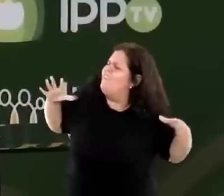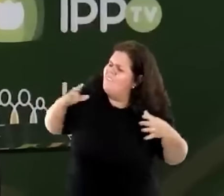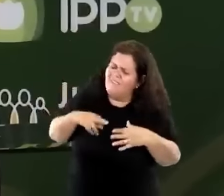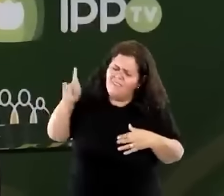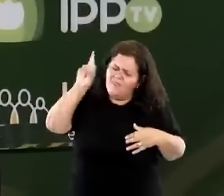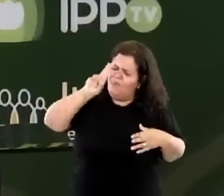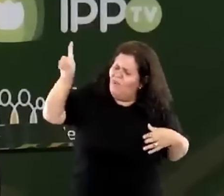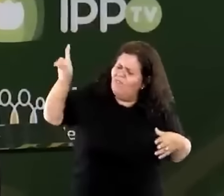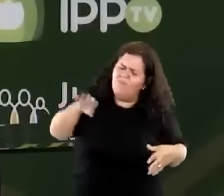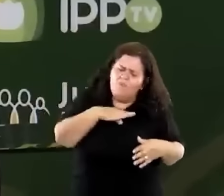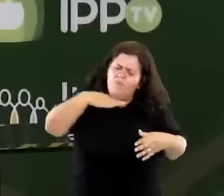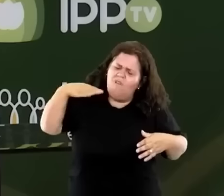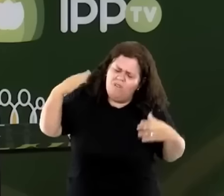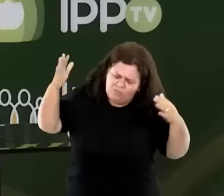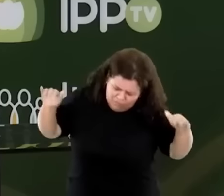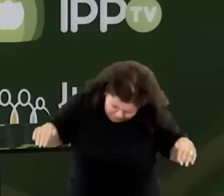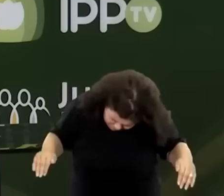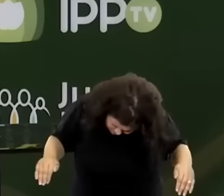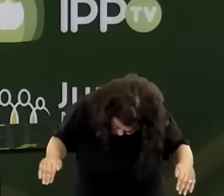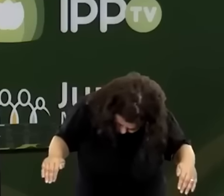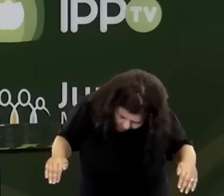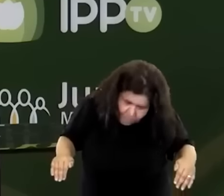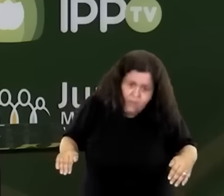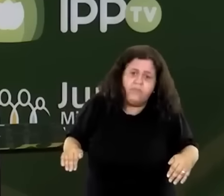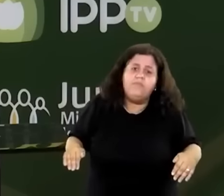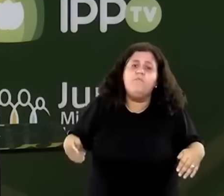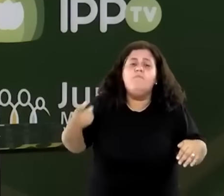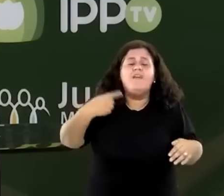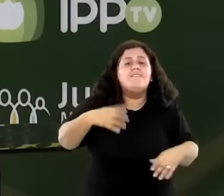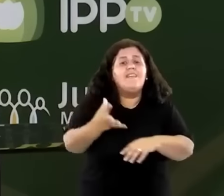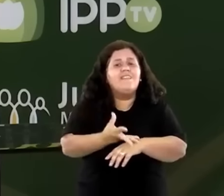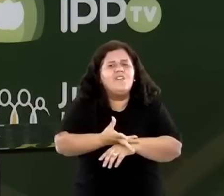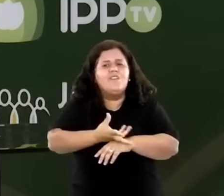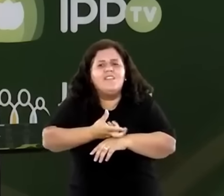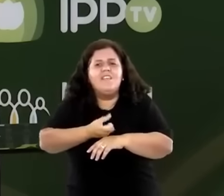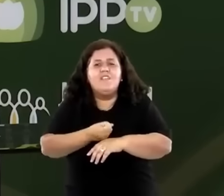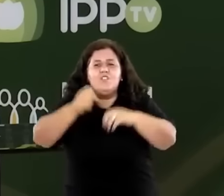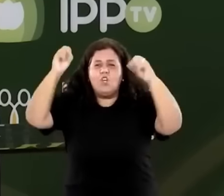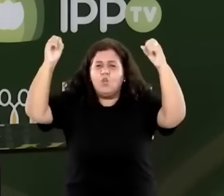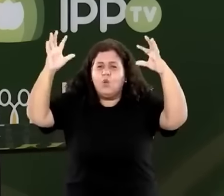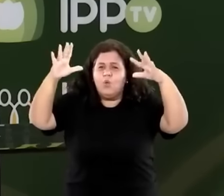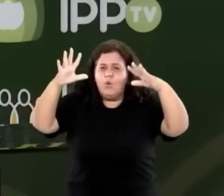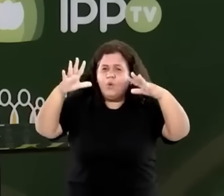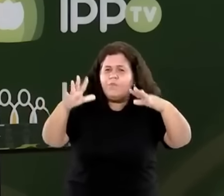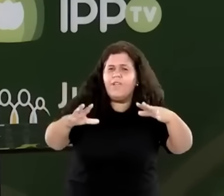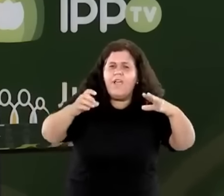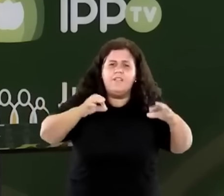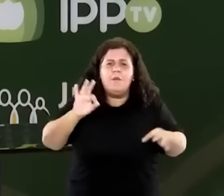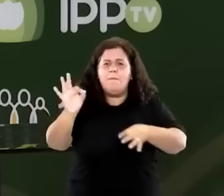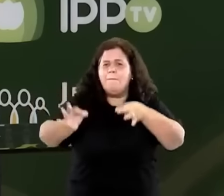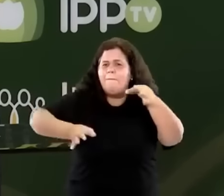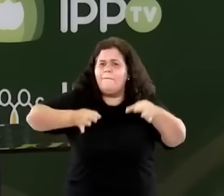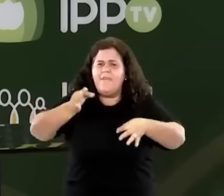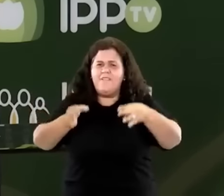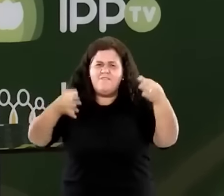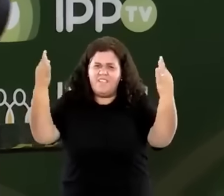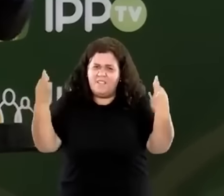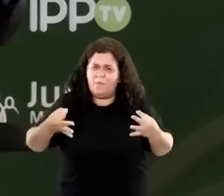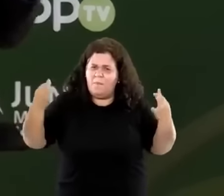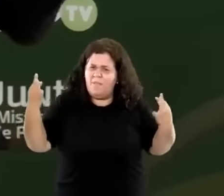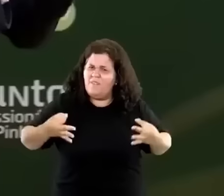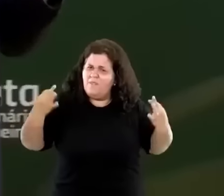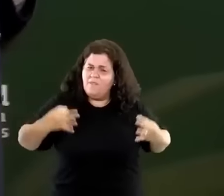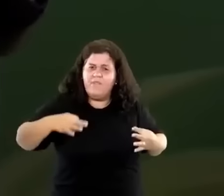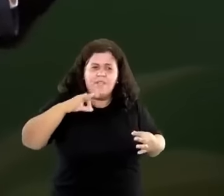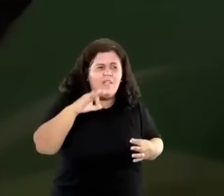dessa morte mas agora mesma a igreja glorificada mesma a igreja aperfeiçoada mesma a igreja